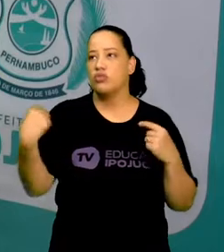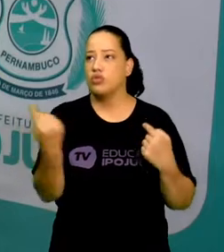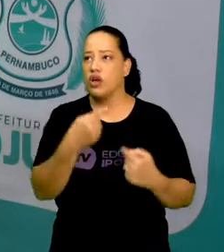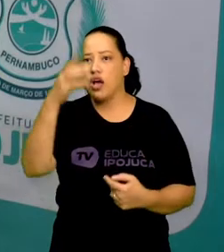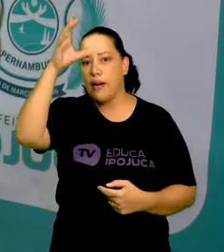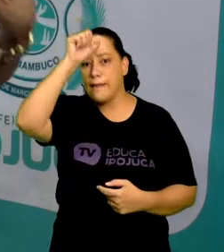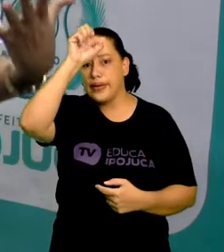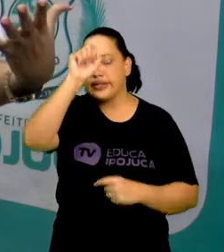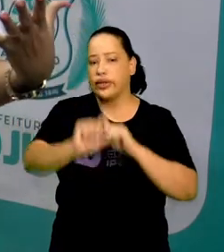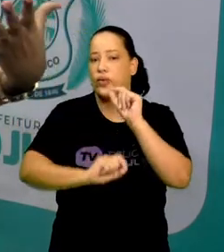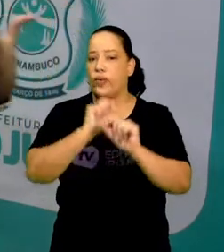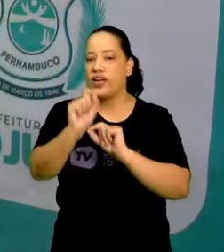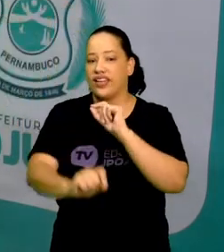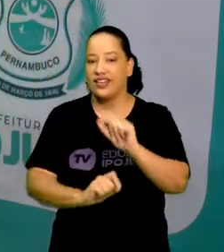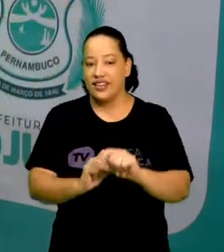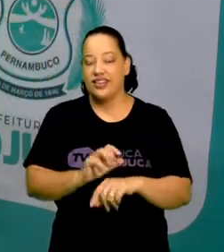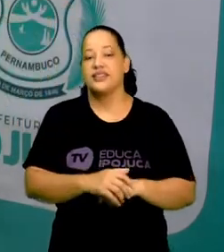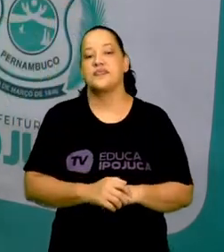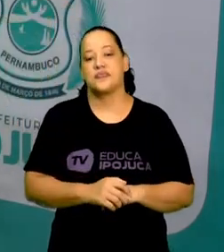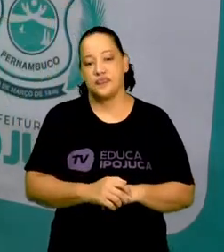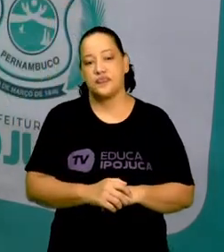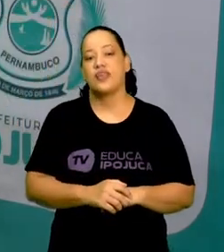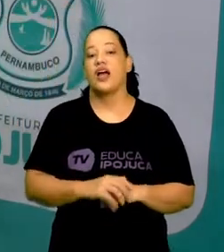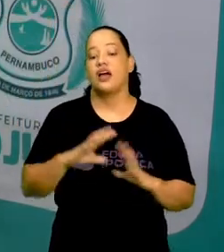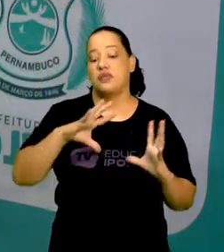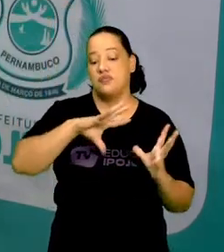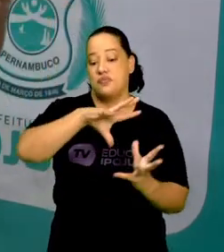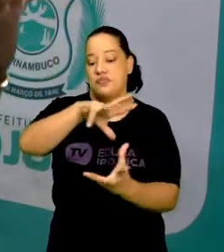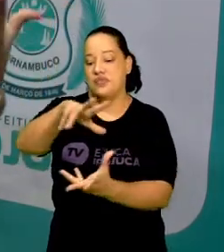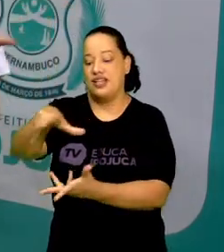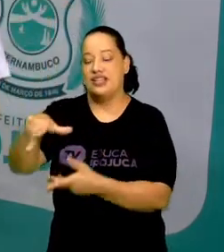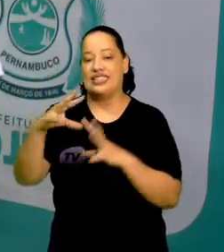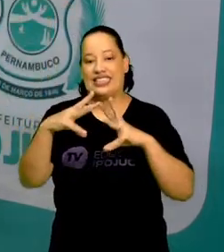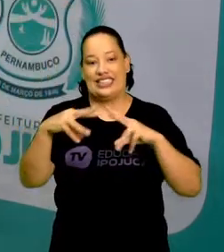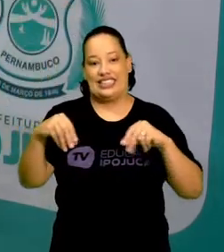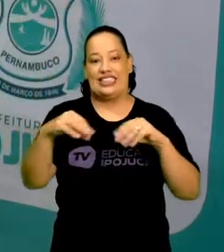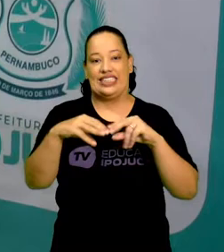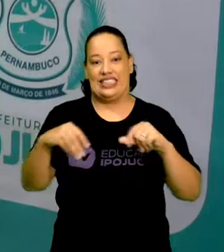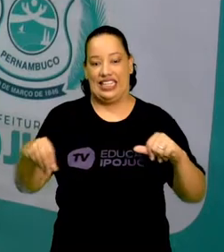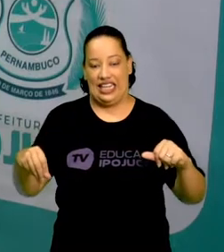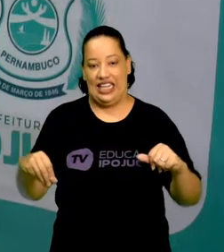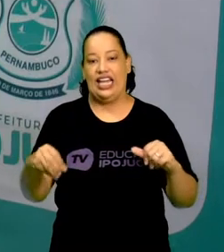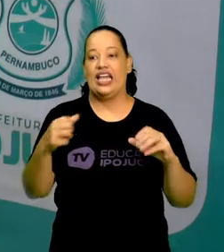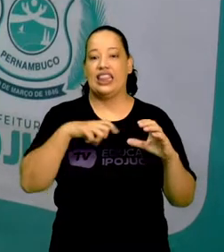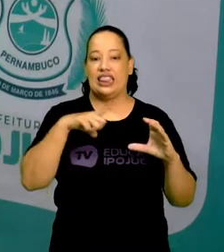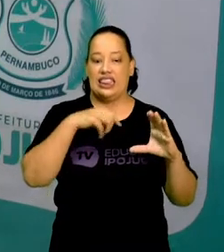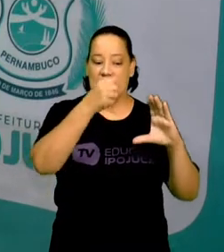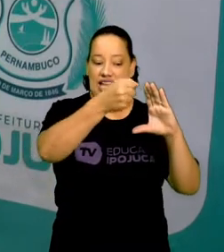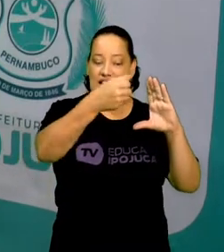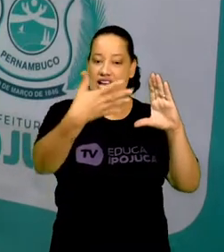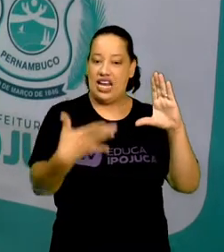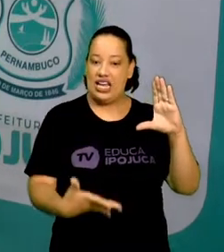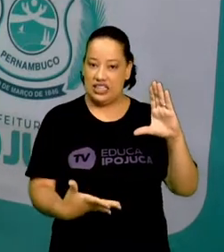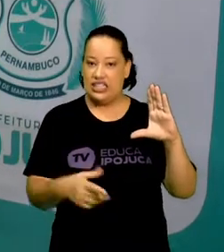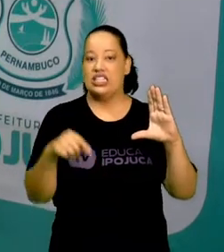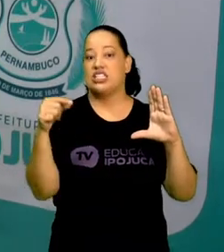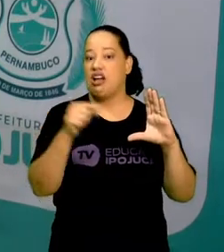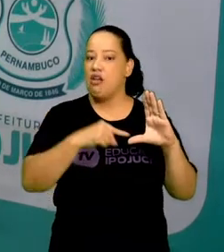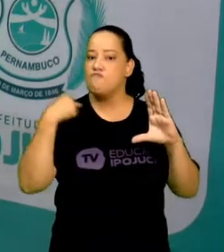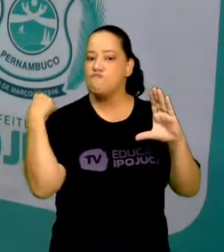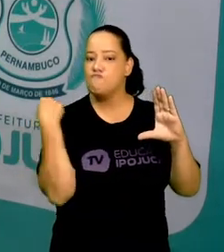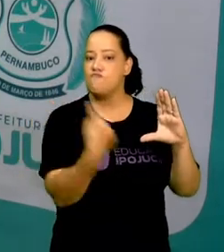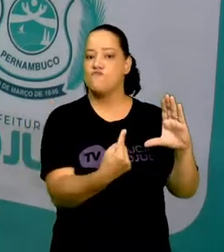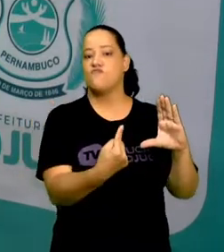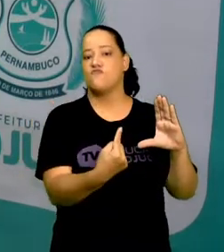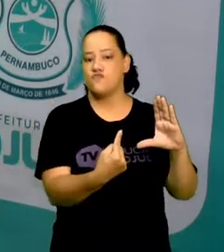hoje? Aprendemos que o nosso planeta Terra, ele tem características que são únicas e